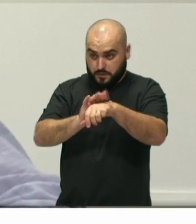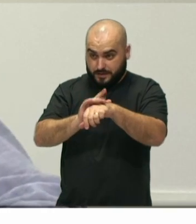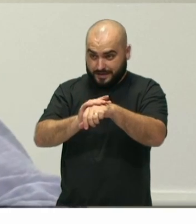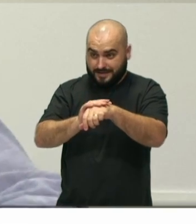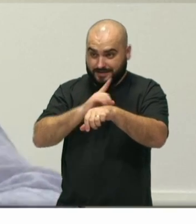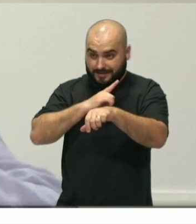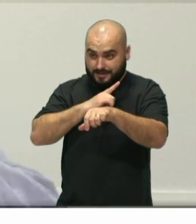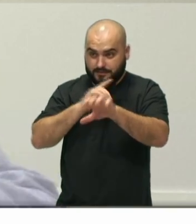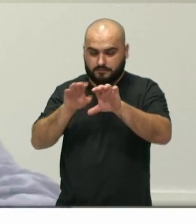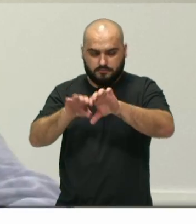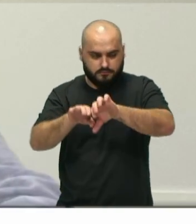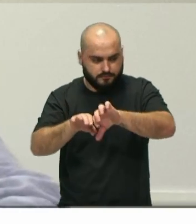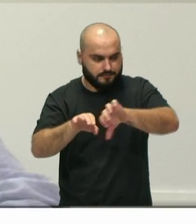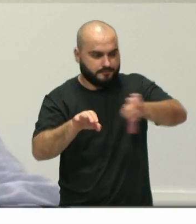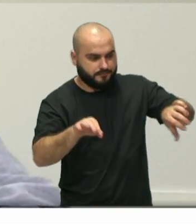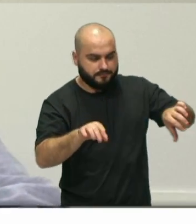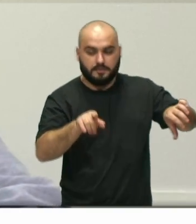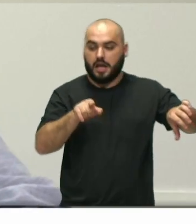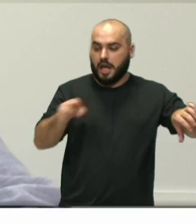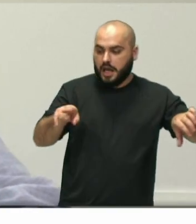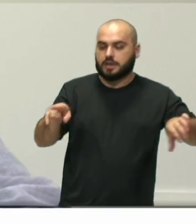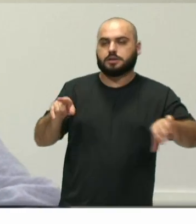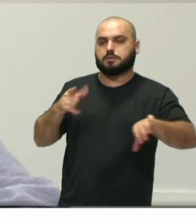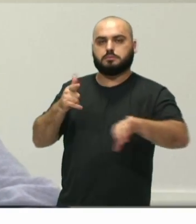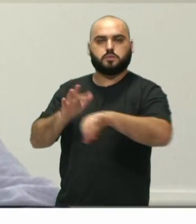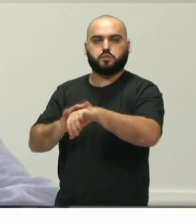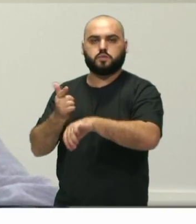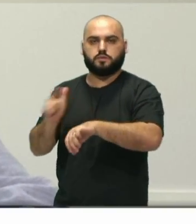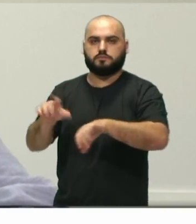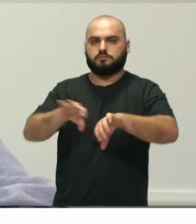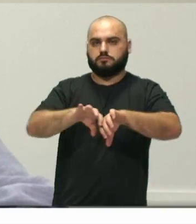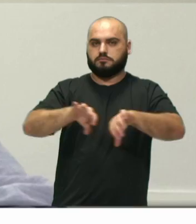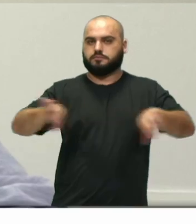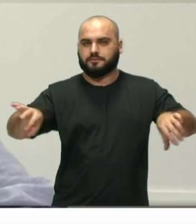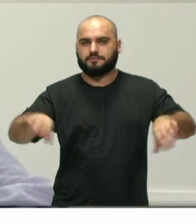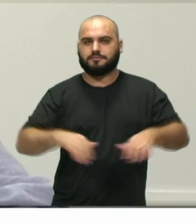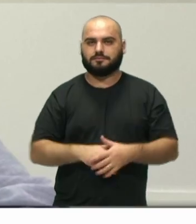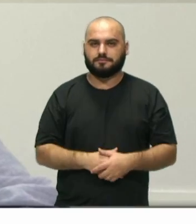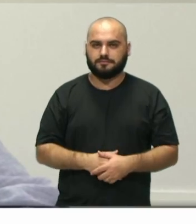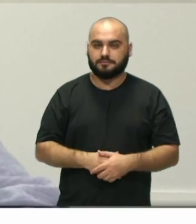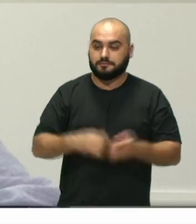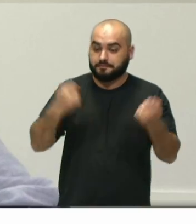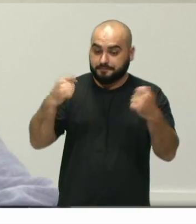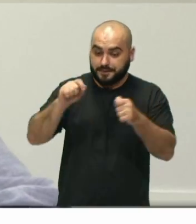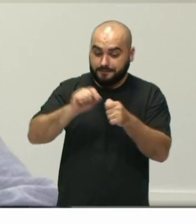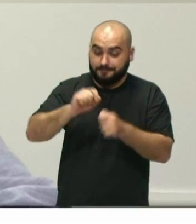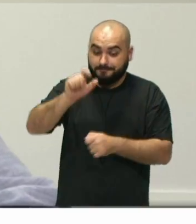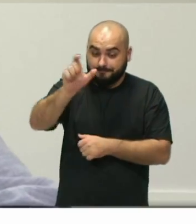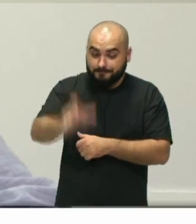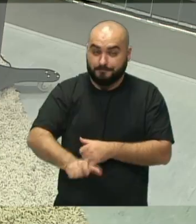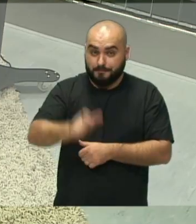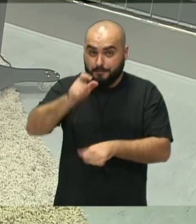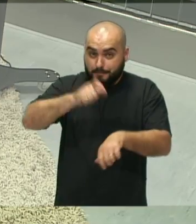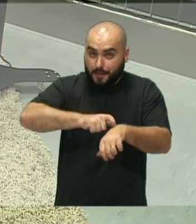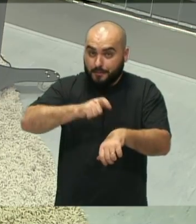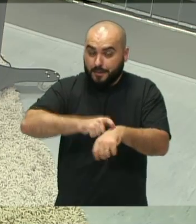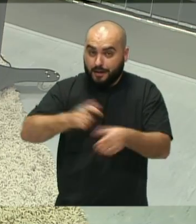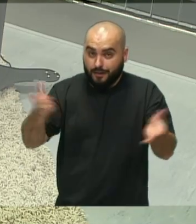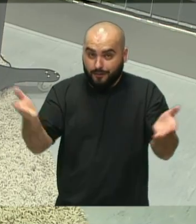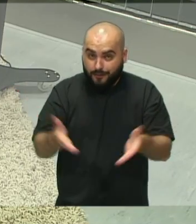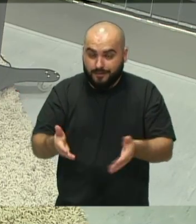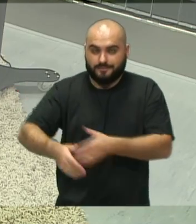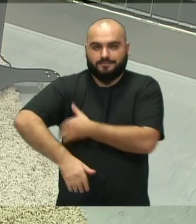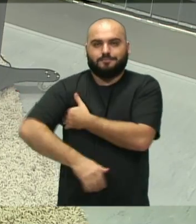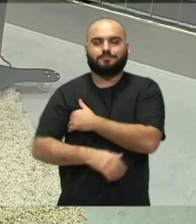de que estão saudáveis. Então, é uma forma, assim, de reduzir a transmissão, é o que a gente precisa fazer nesse momento. O senhor,